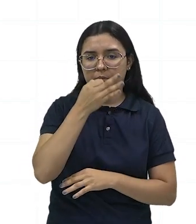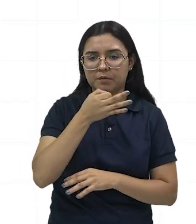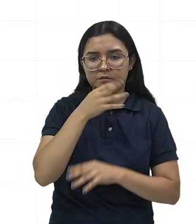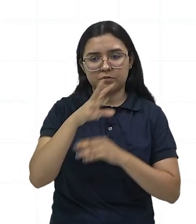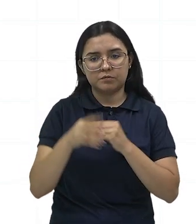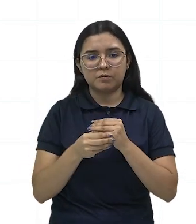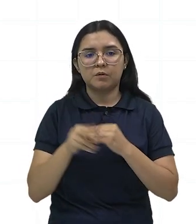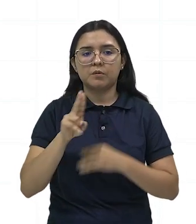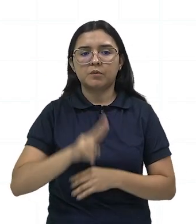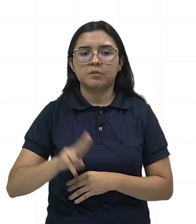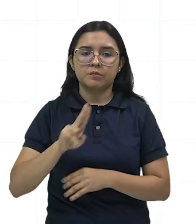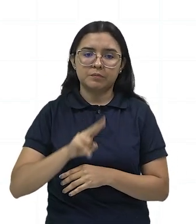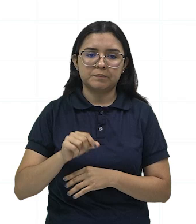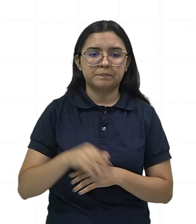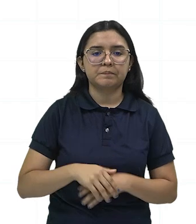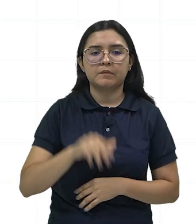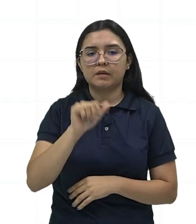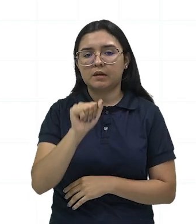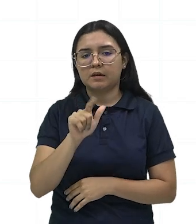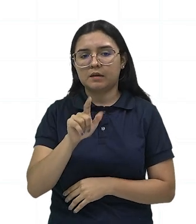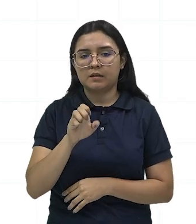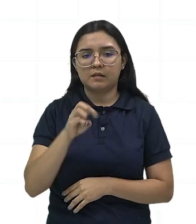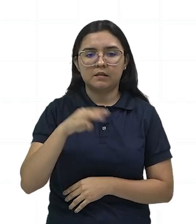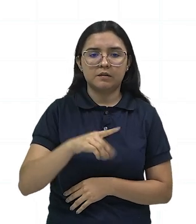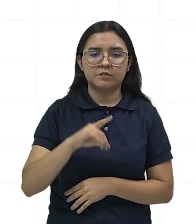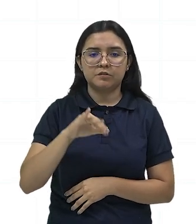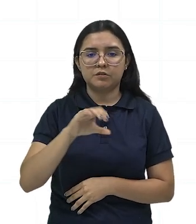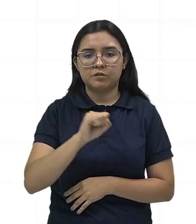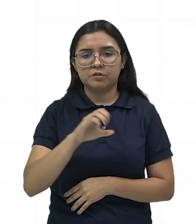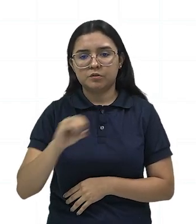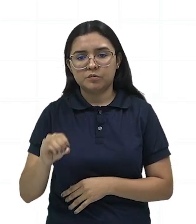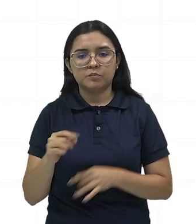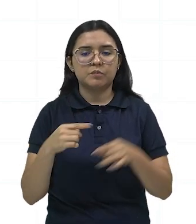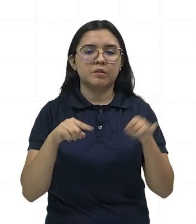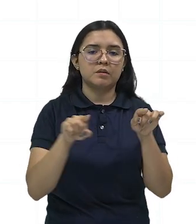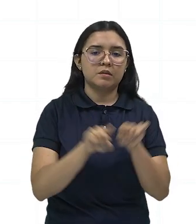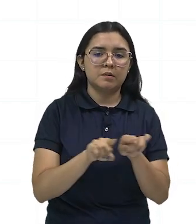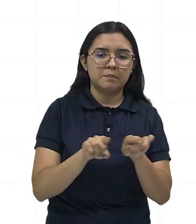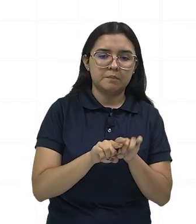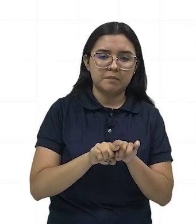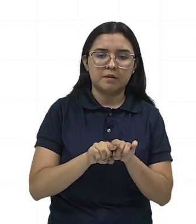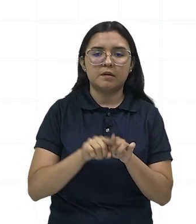Uso de termos como além disso, também, vale lembrar, pois,